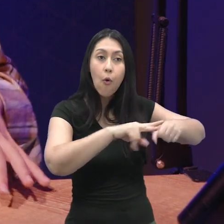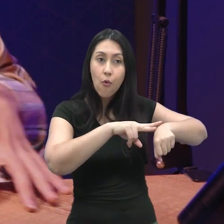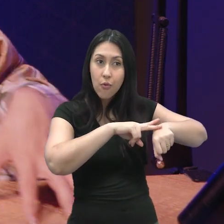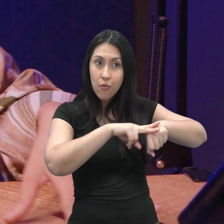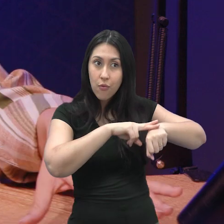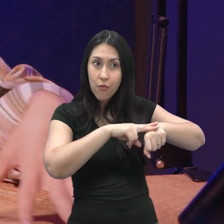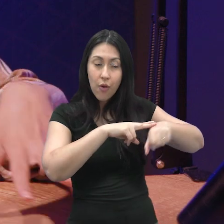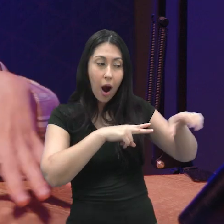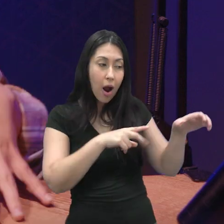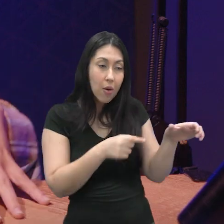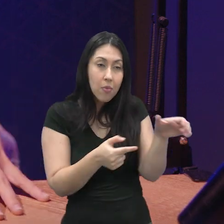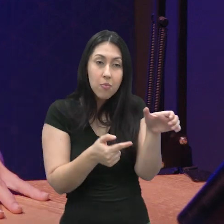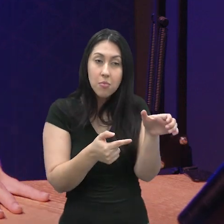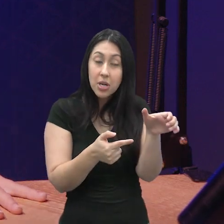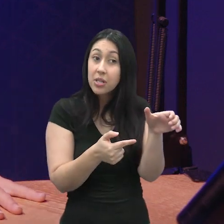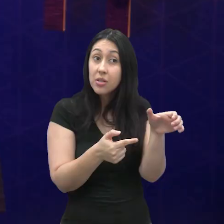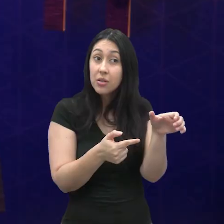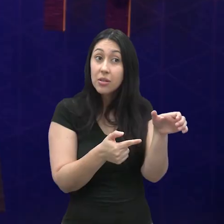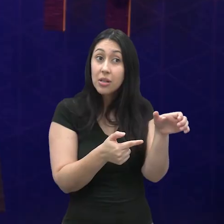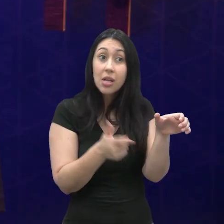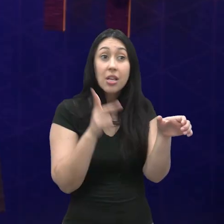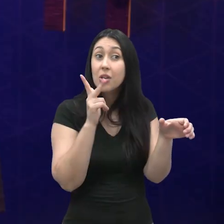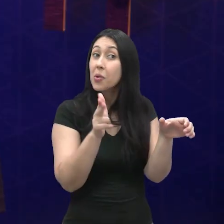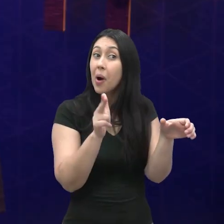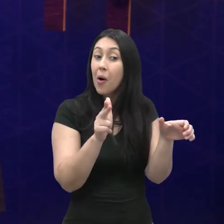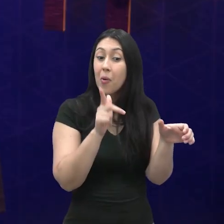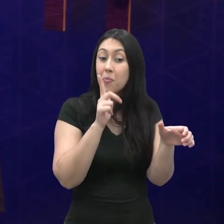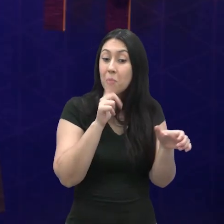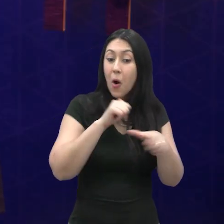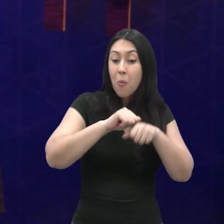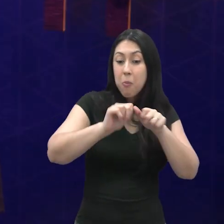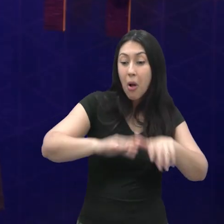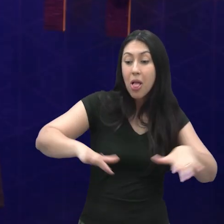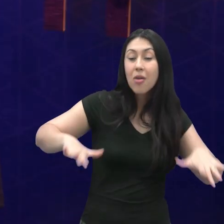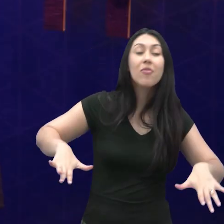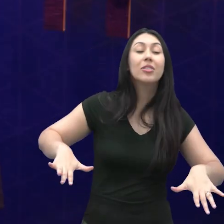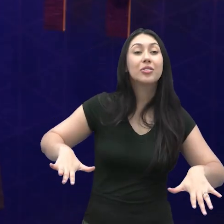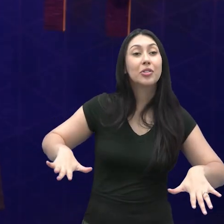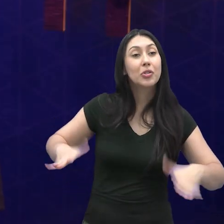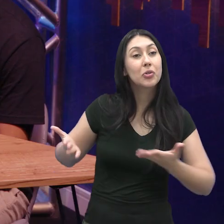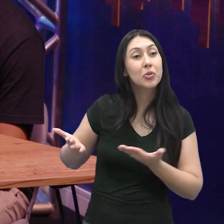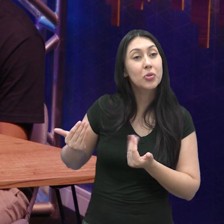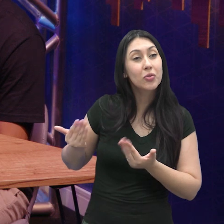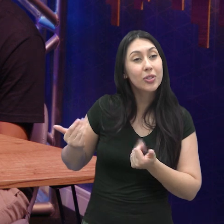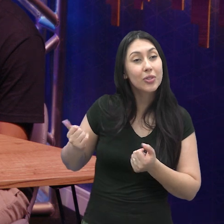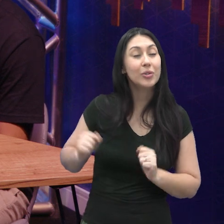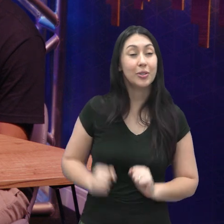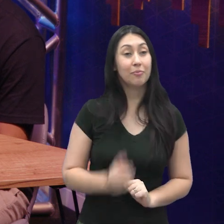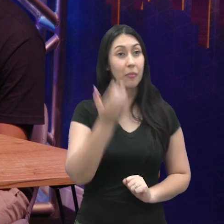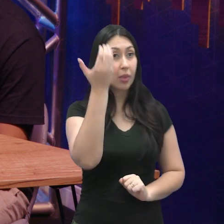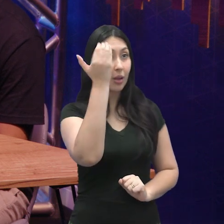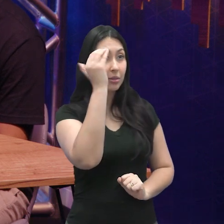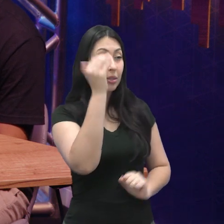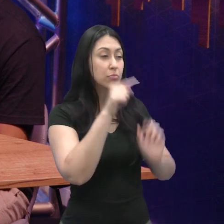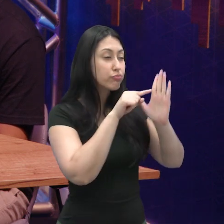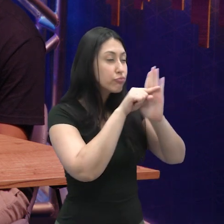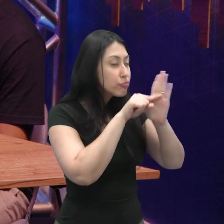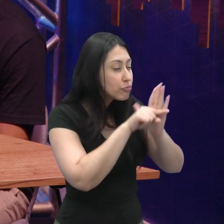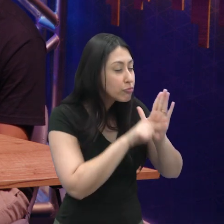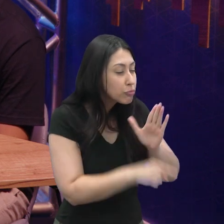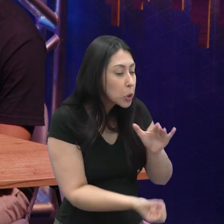que mostra, né, nesse filme, fosse então essa tal fonte da juventude, né? A ciência conseguiu desenvolver essa